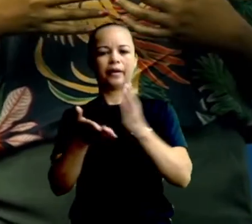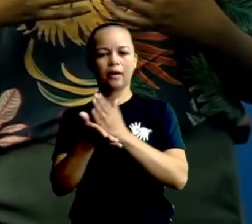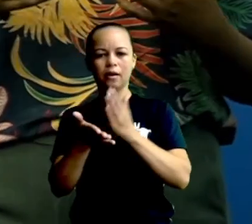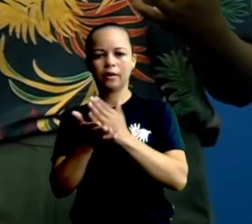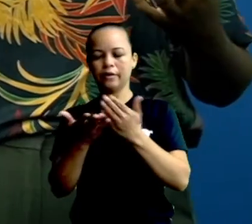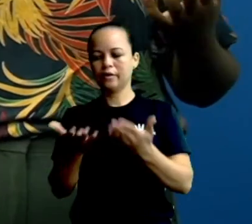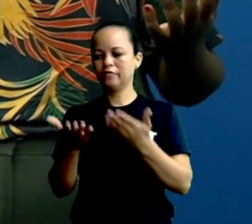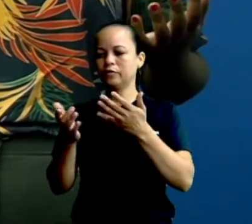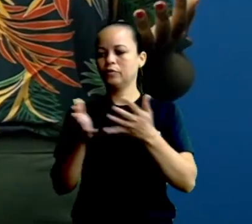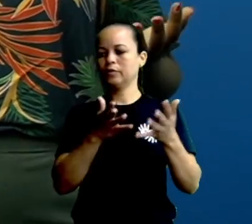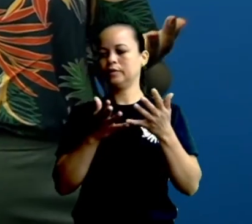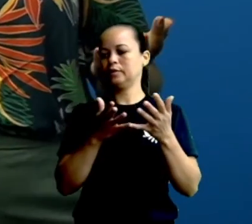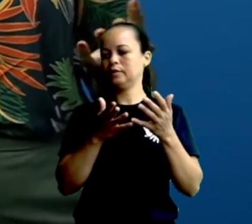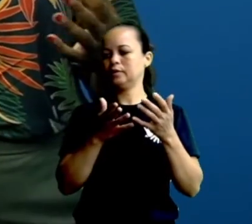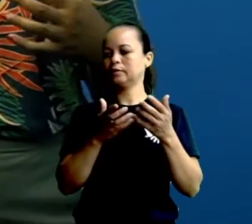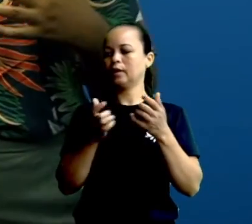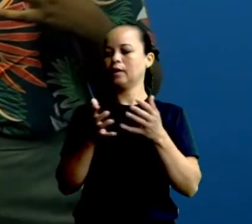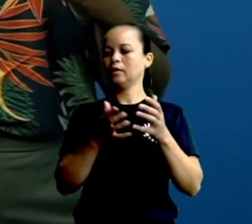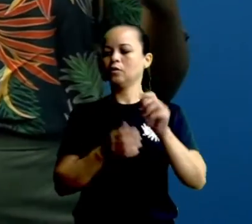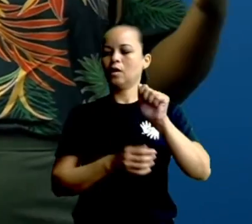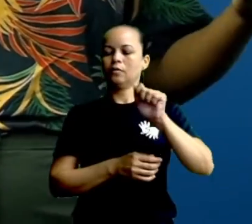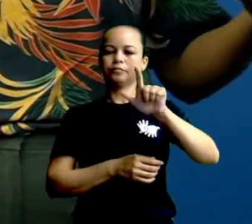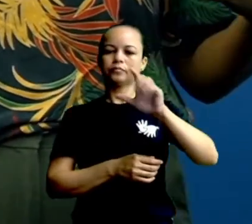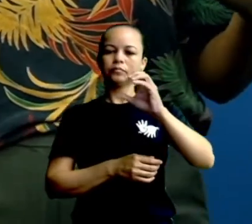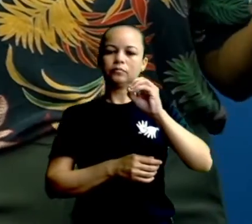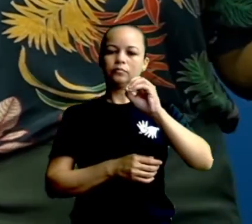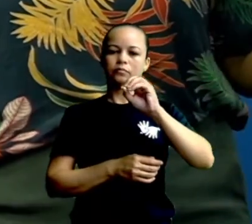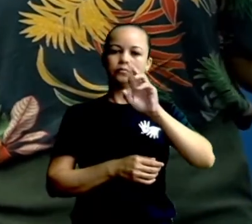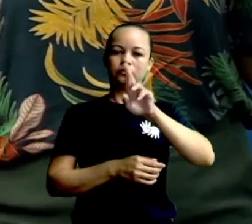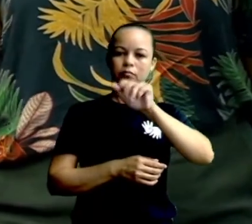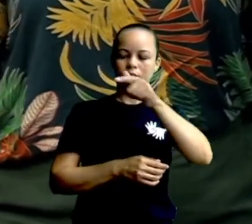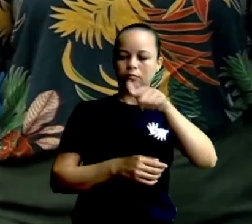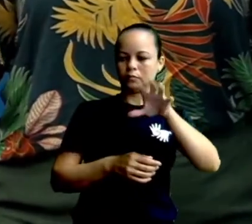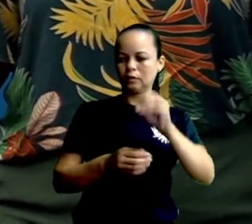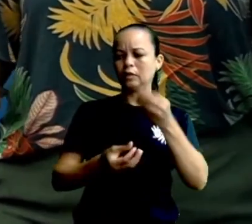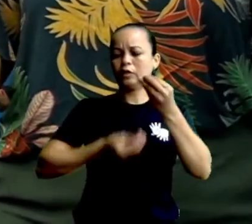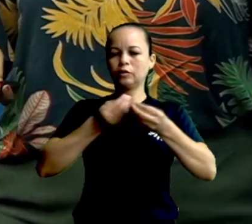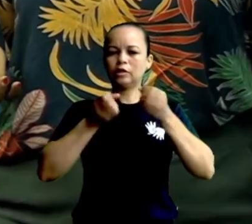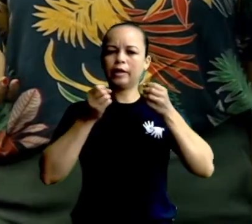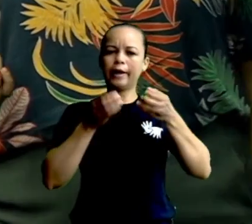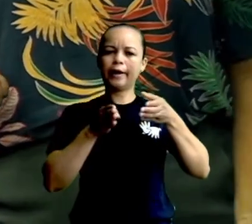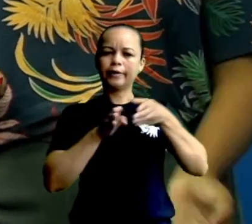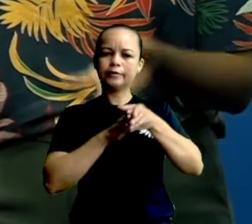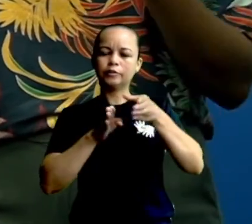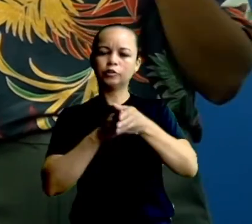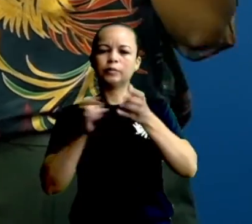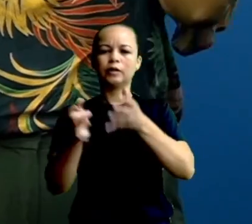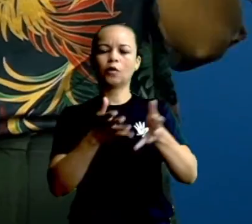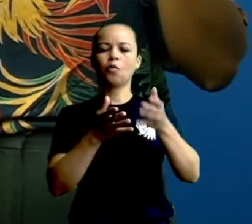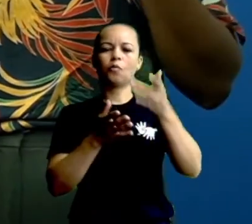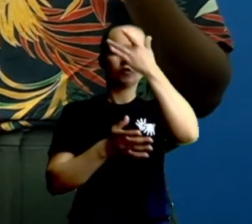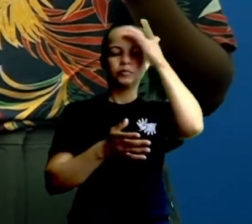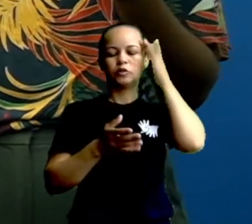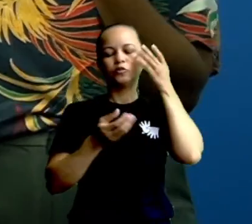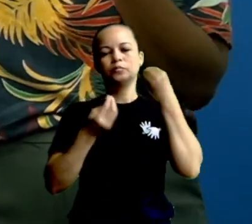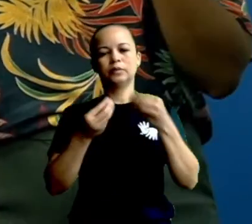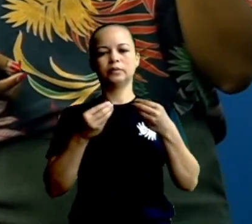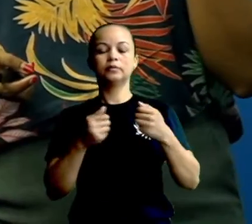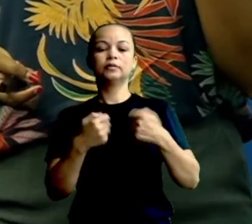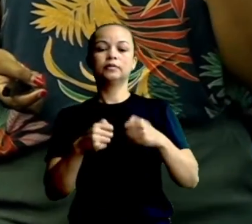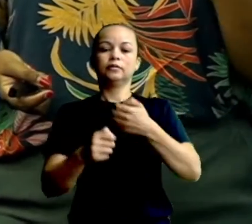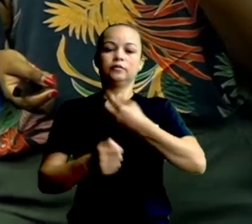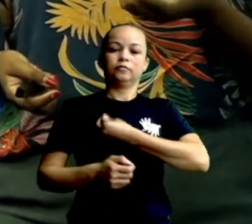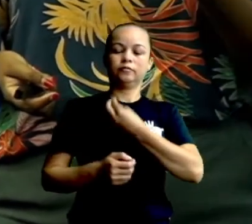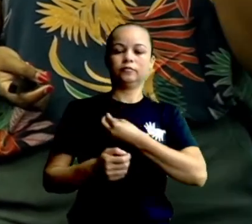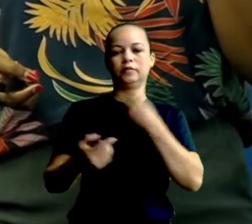práticas, né? Como as pessoas devem exercer a religião e de como as pessoas devem viver também em sociedade. Por isso que a religião